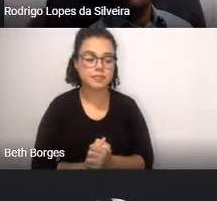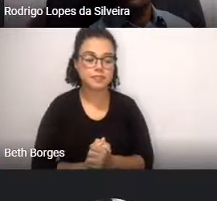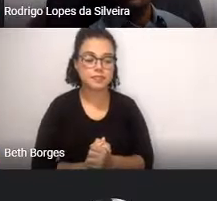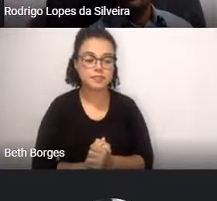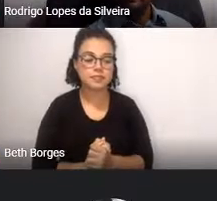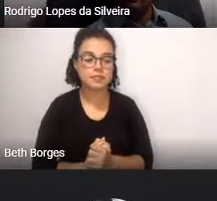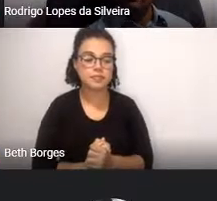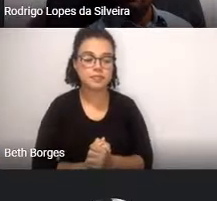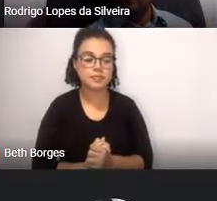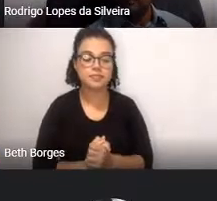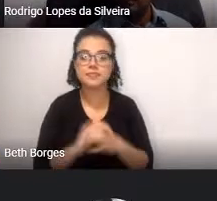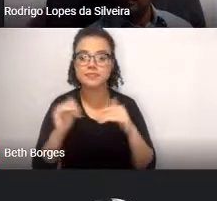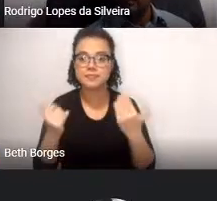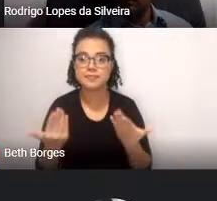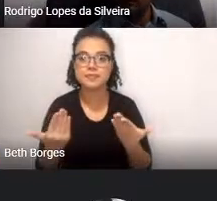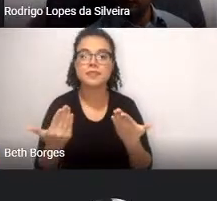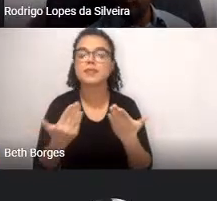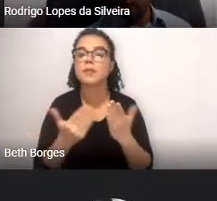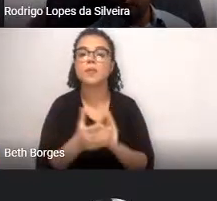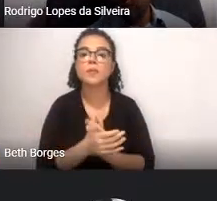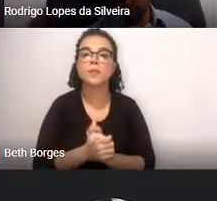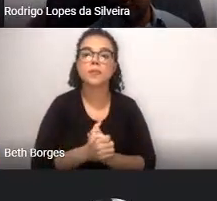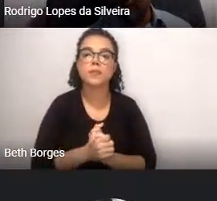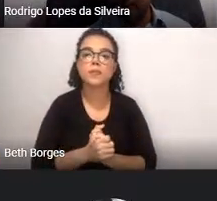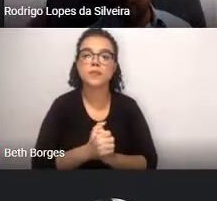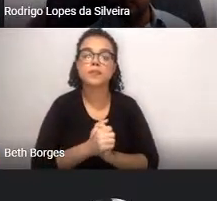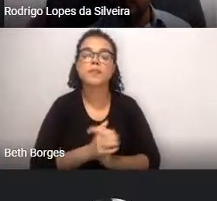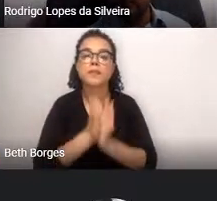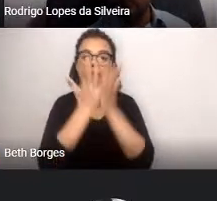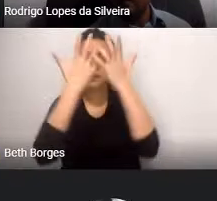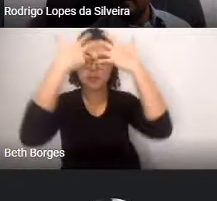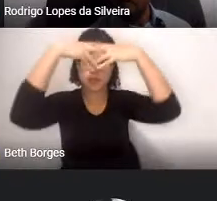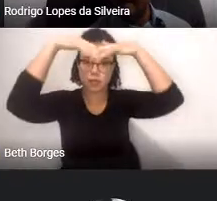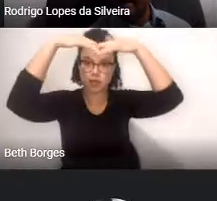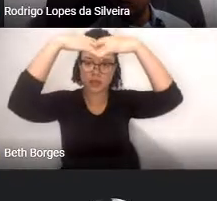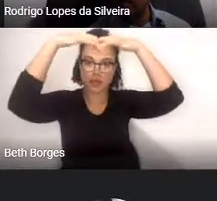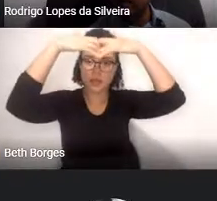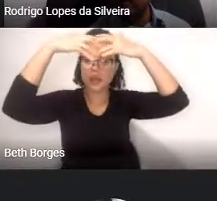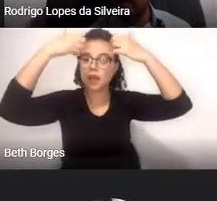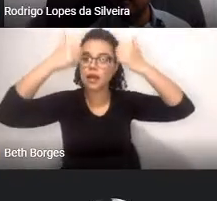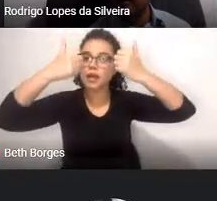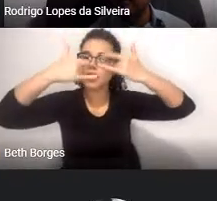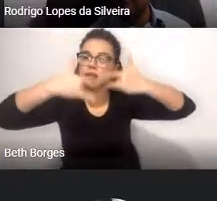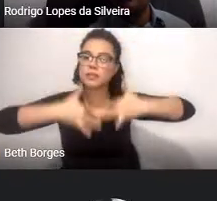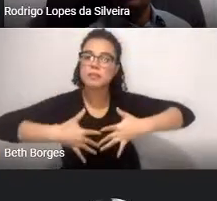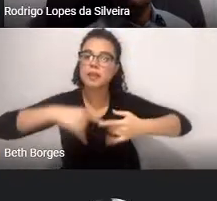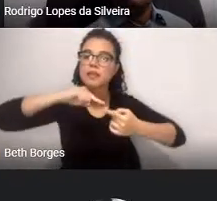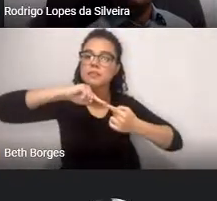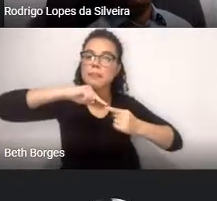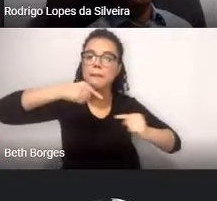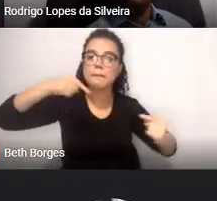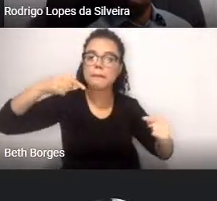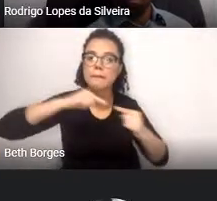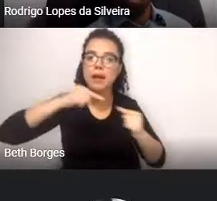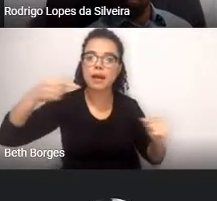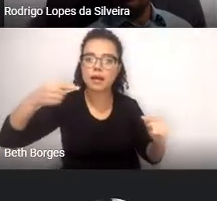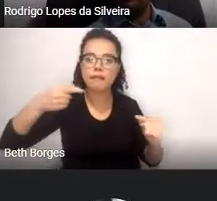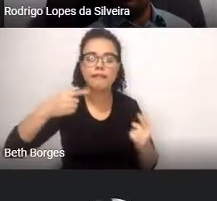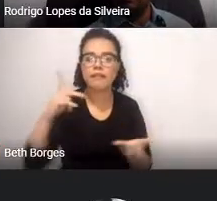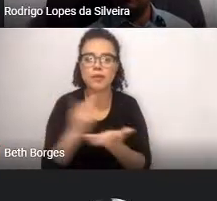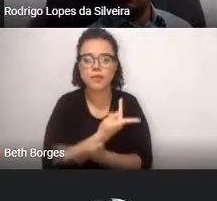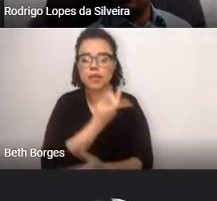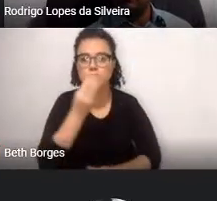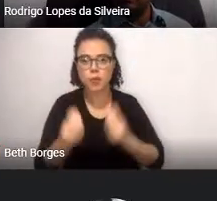Obrigado. Então, neurofisiologicamente falando, o que acontece, tá? Nós colocamos